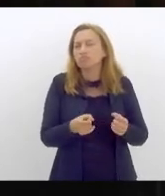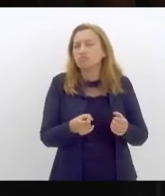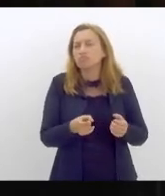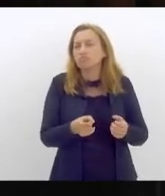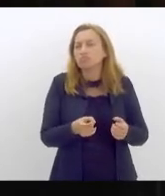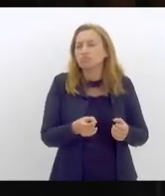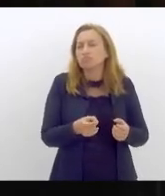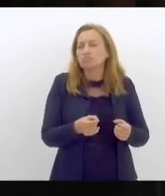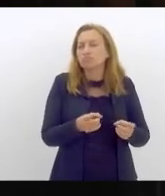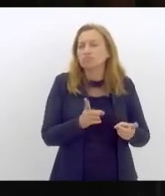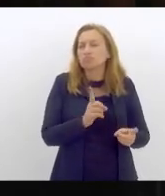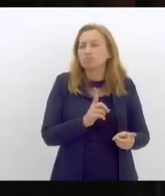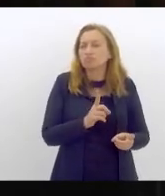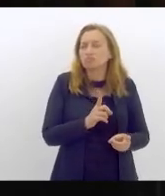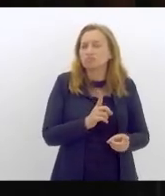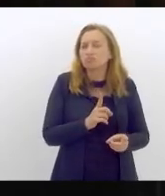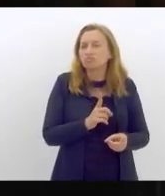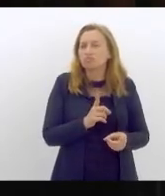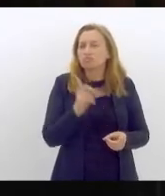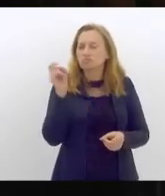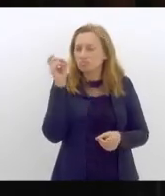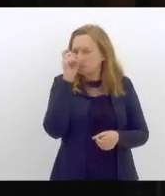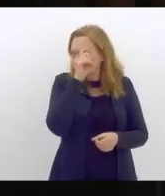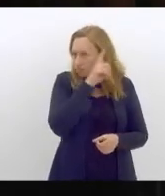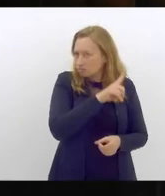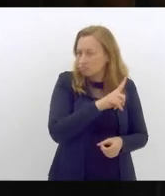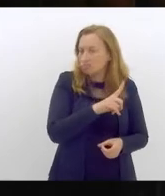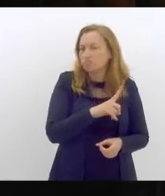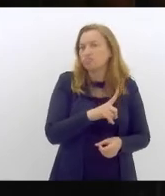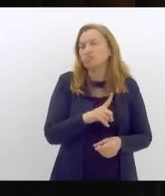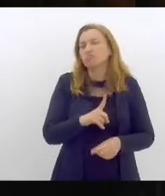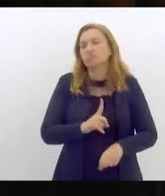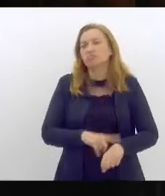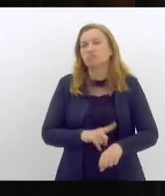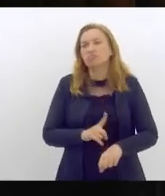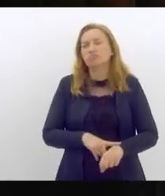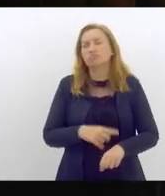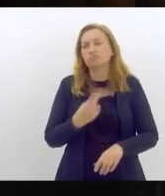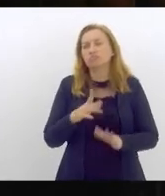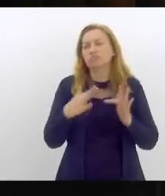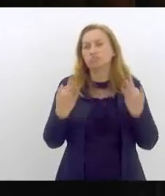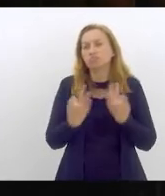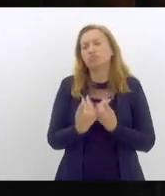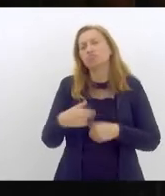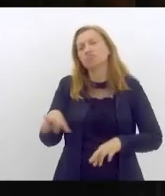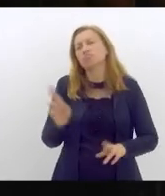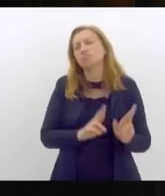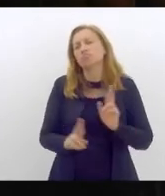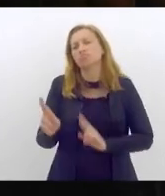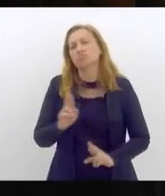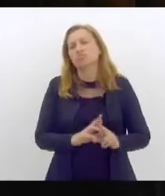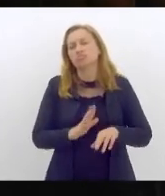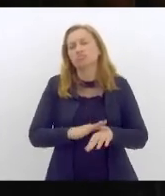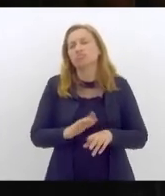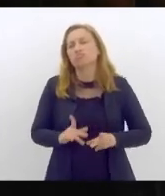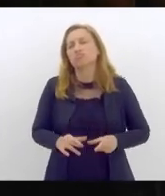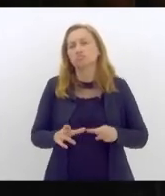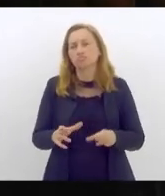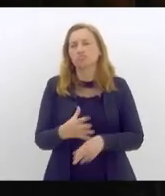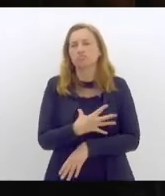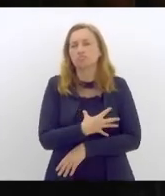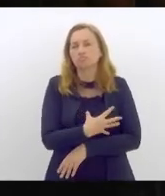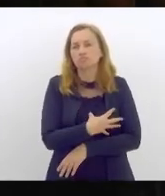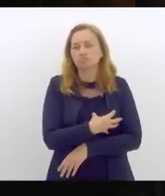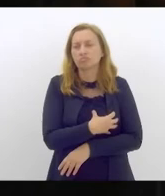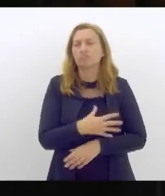ser assimilado não só para essa mulher como para toda a sua família com relação ao câncer de mama então